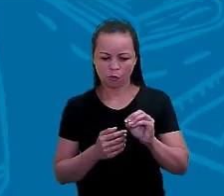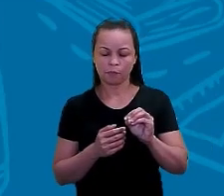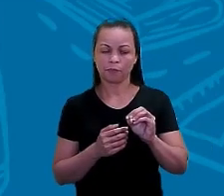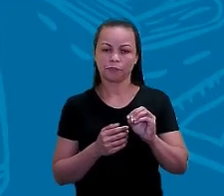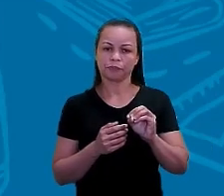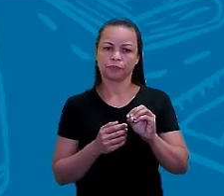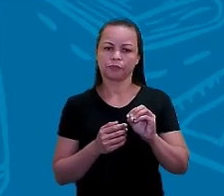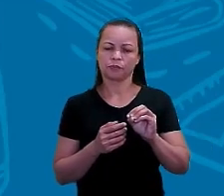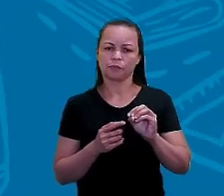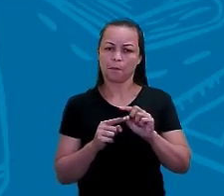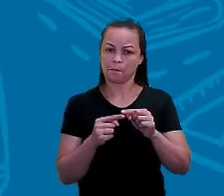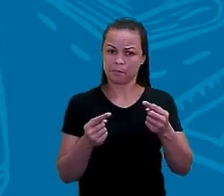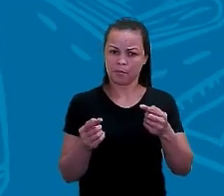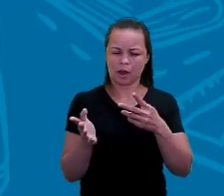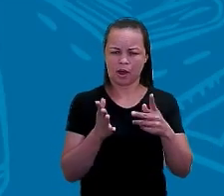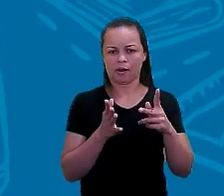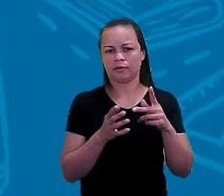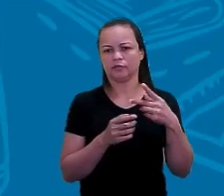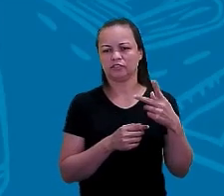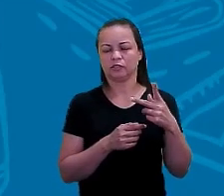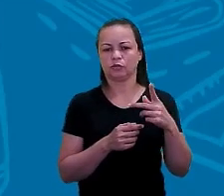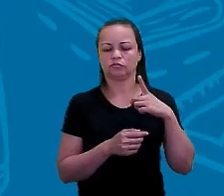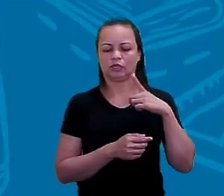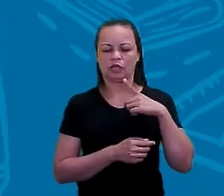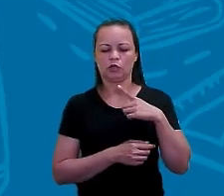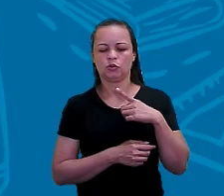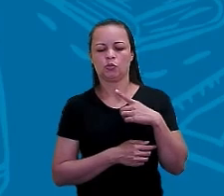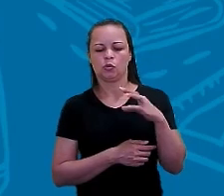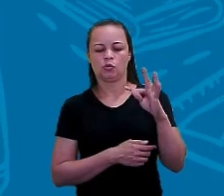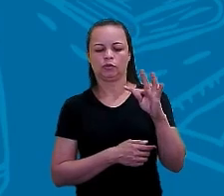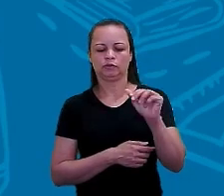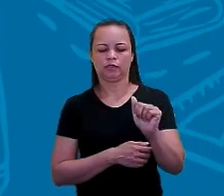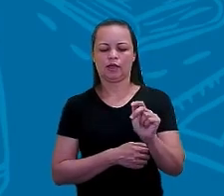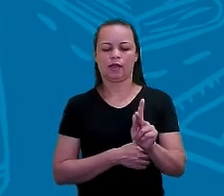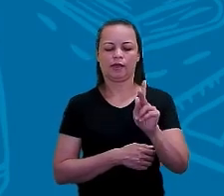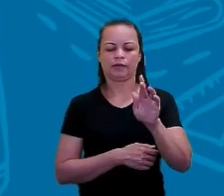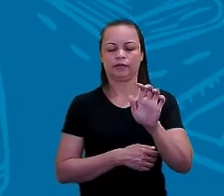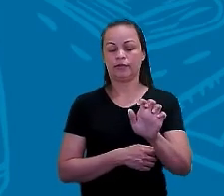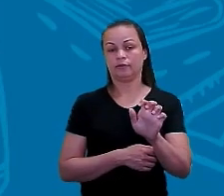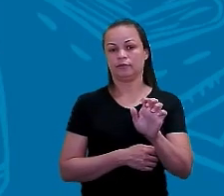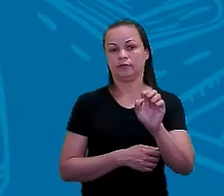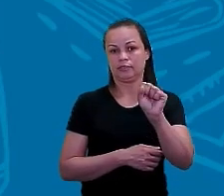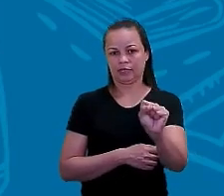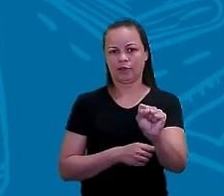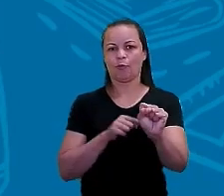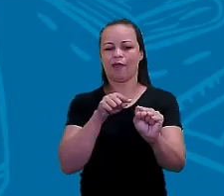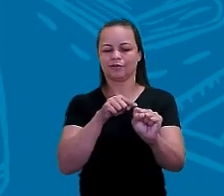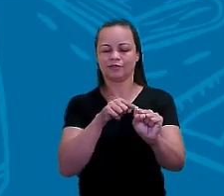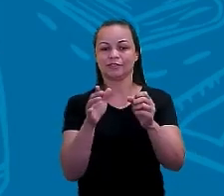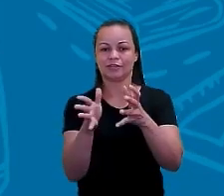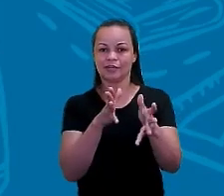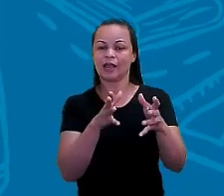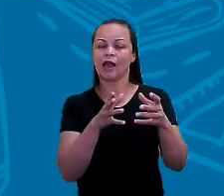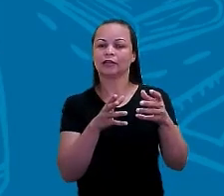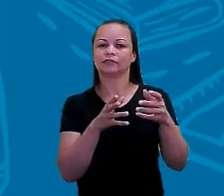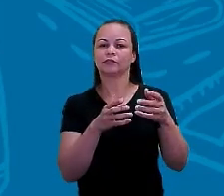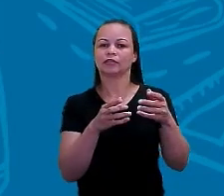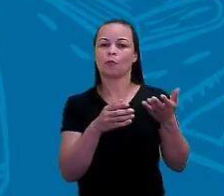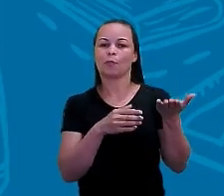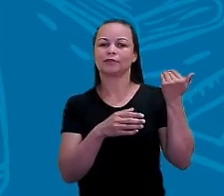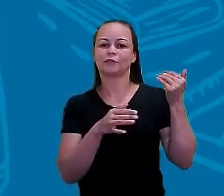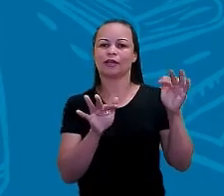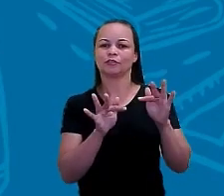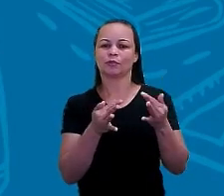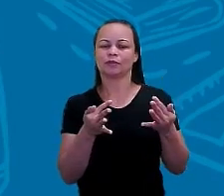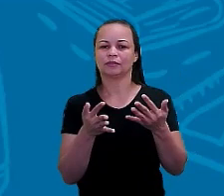Porém, eu tenho aí um takes que é com S. Aí é só a terceira pessoa do singular. Isso é quando eu falo de simple present. E nós não